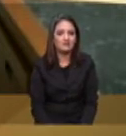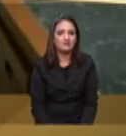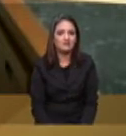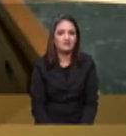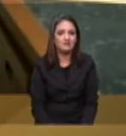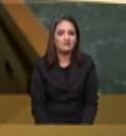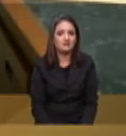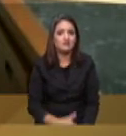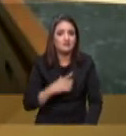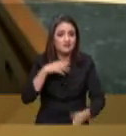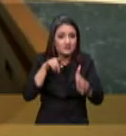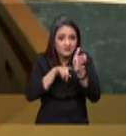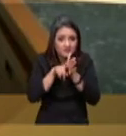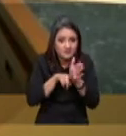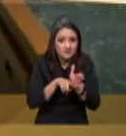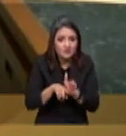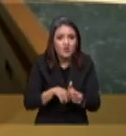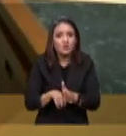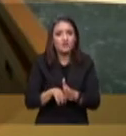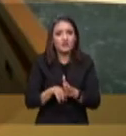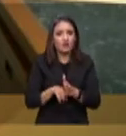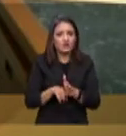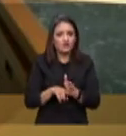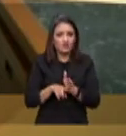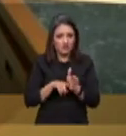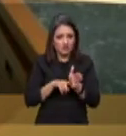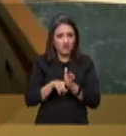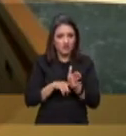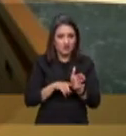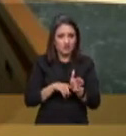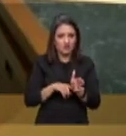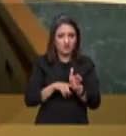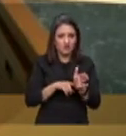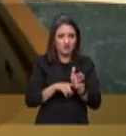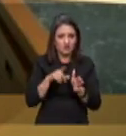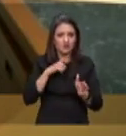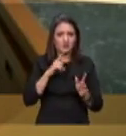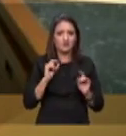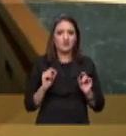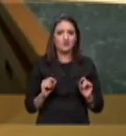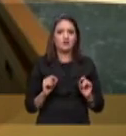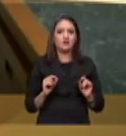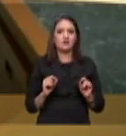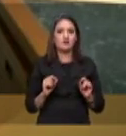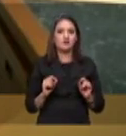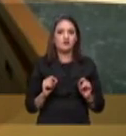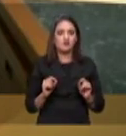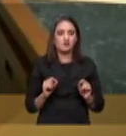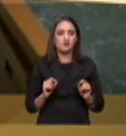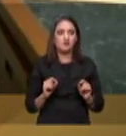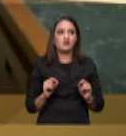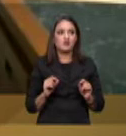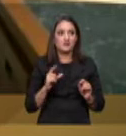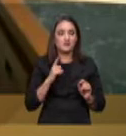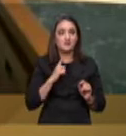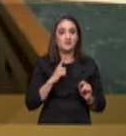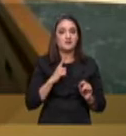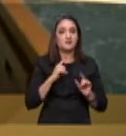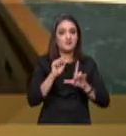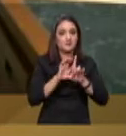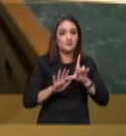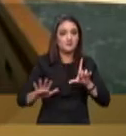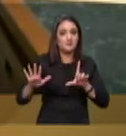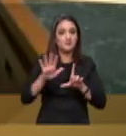pesquisa e demonstração se fez, de uma outra realidade decorrente exatamente dessas novas plataformas